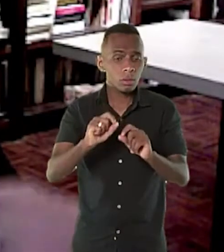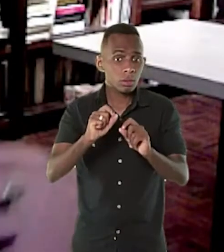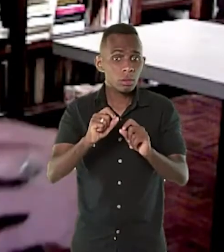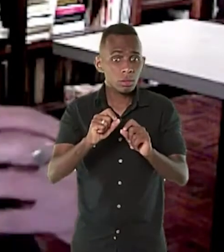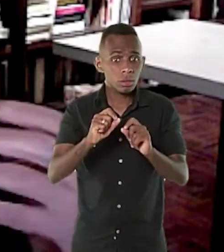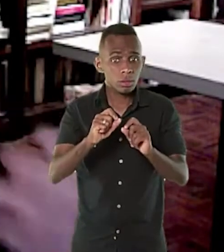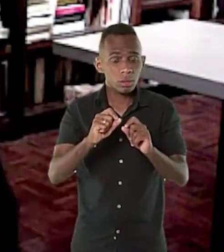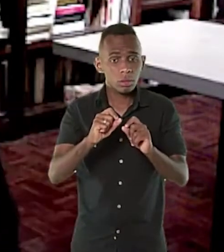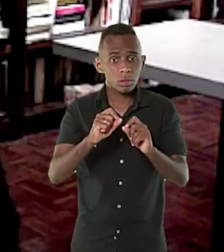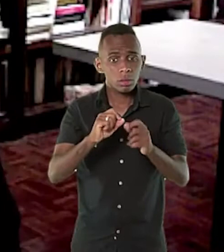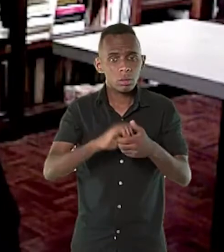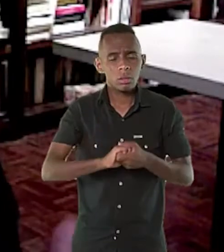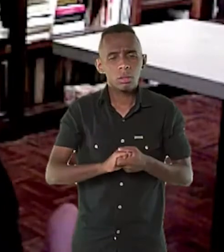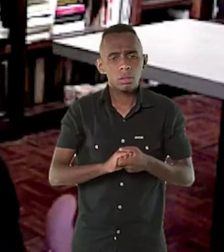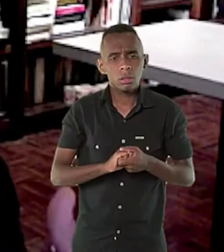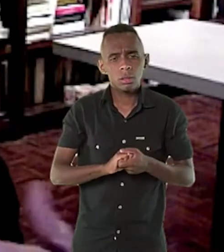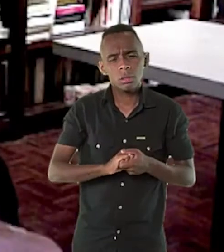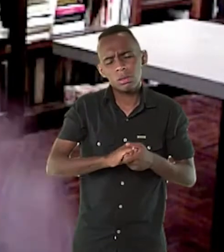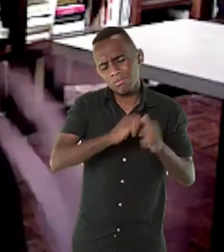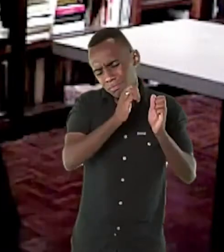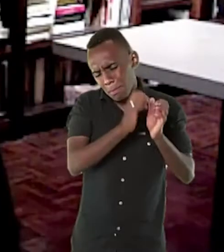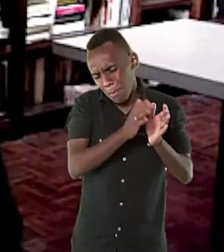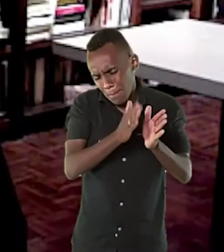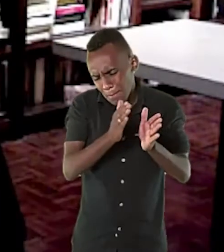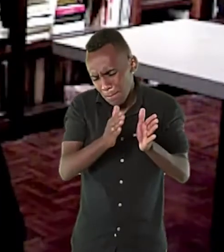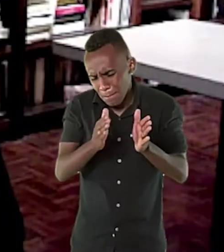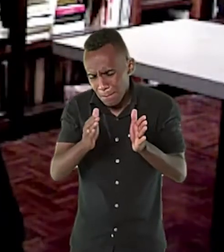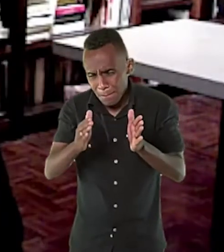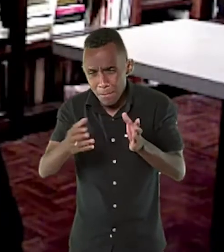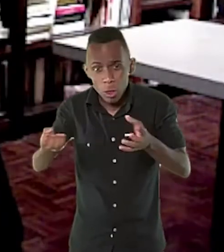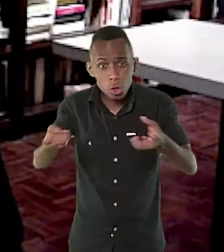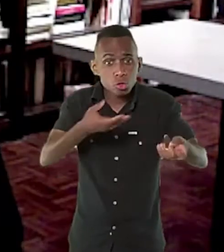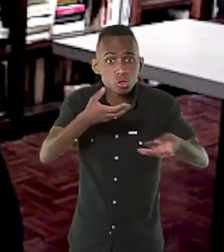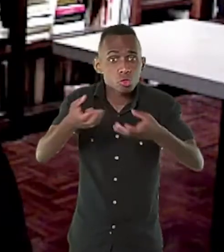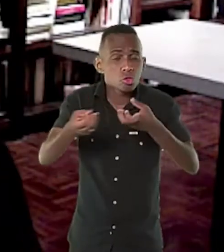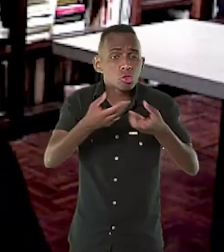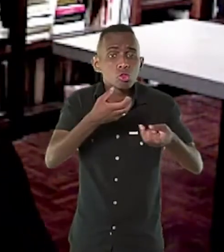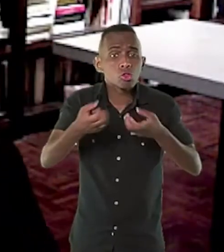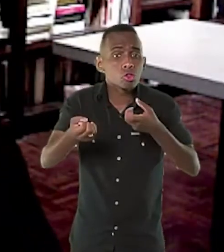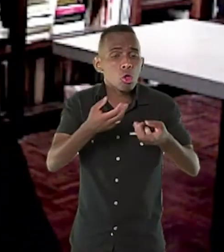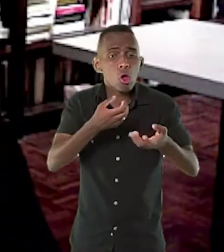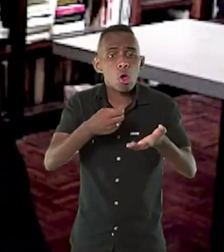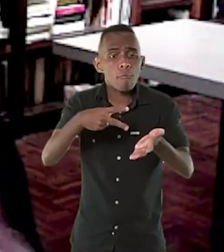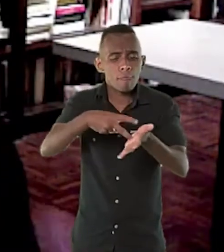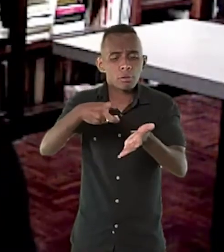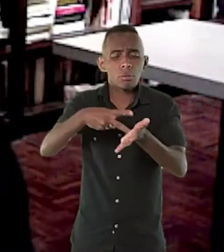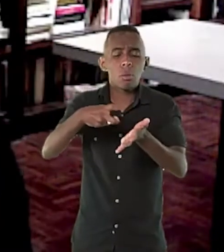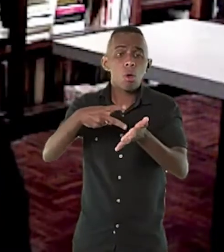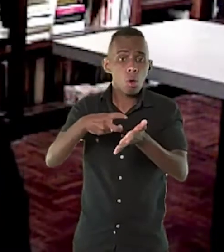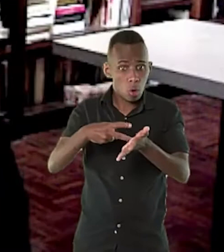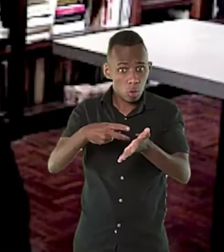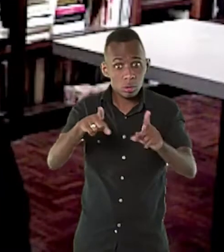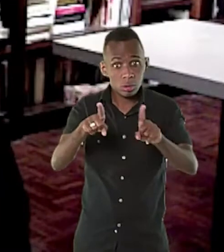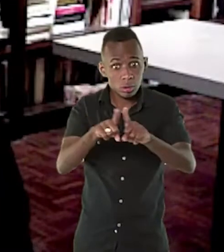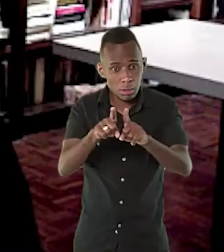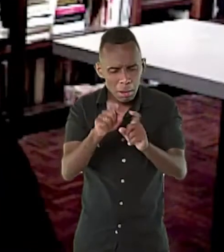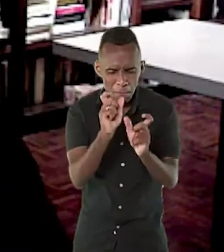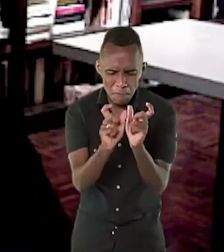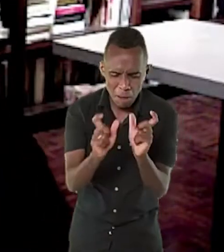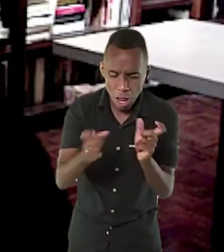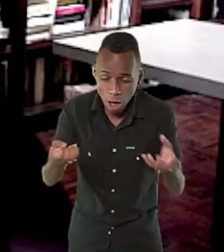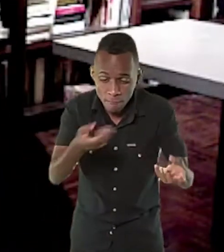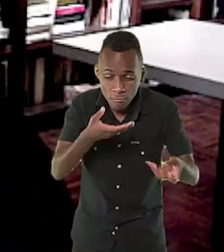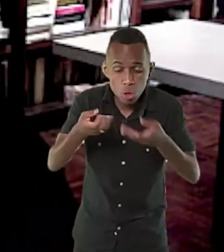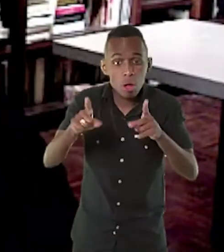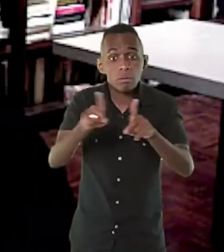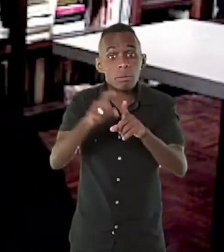traz uma série de novos vocabulários e uma outra cultura